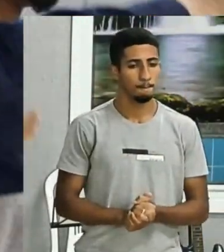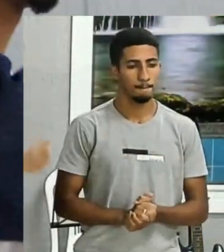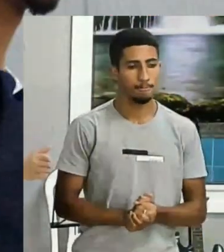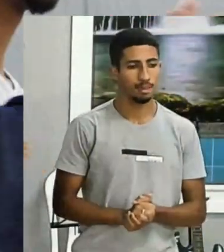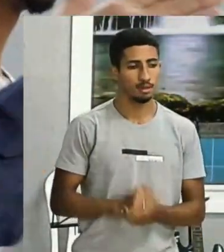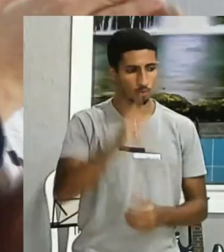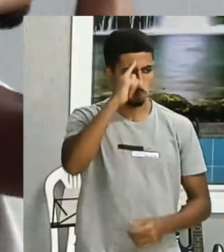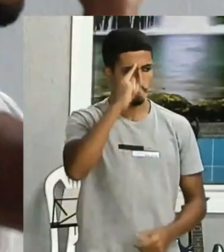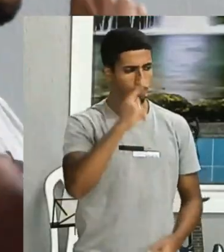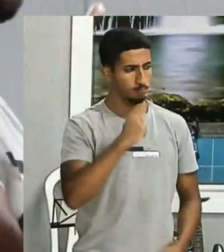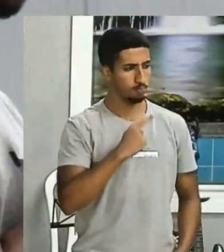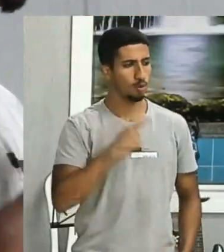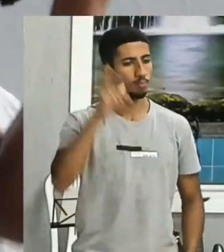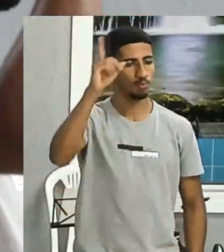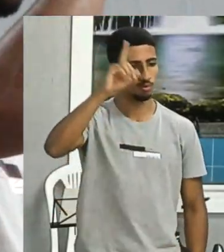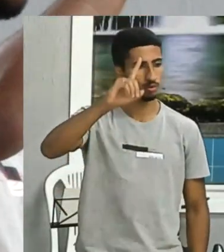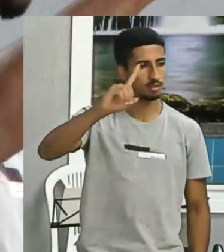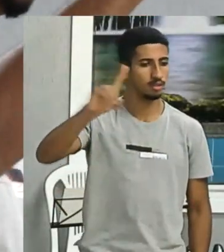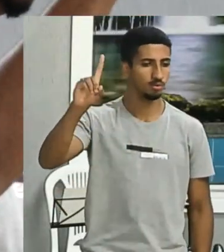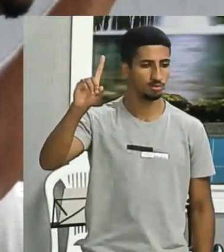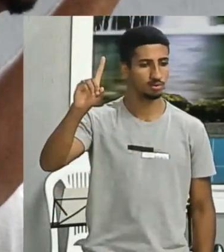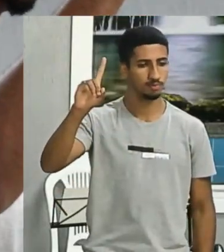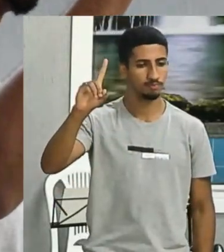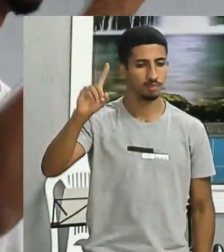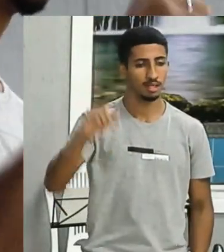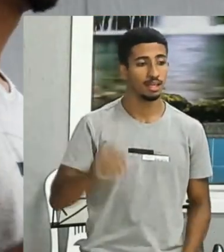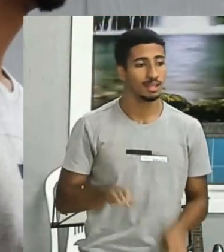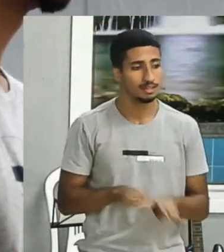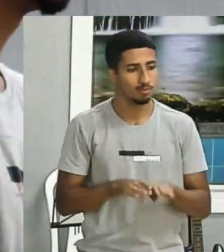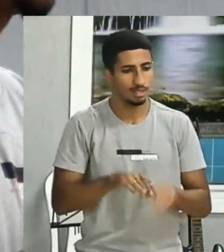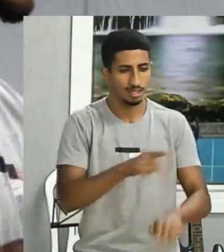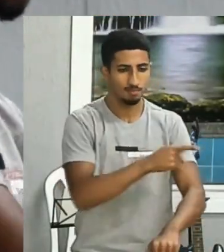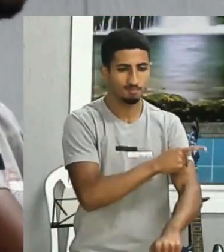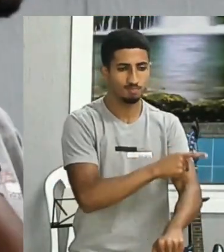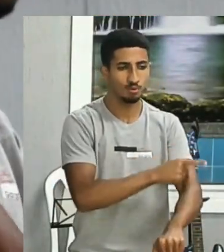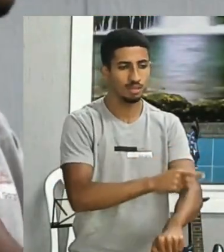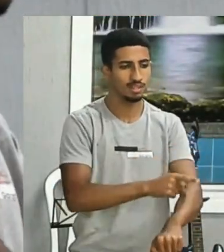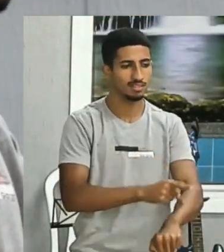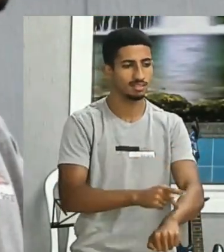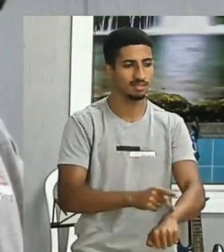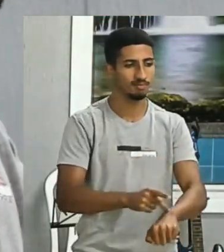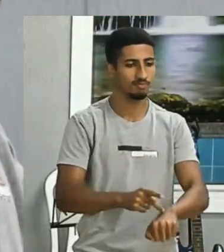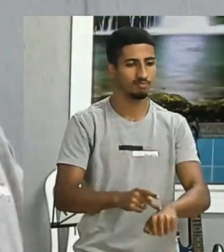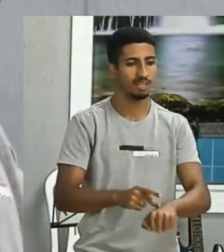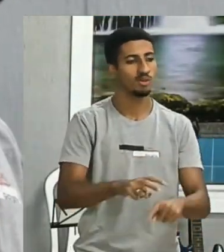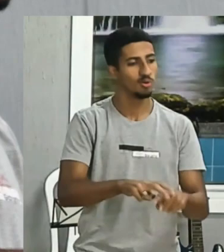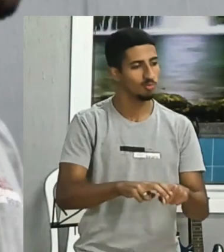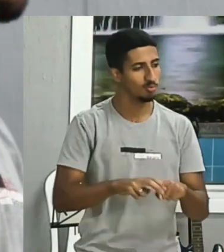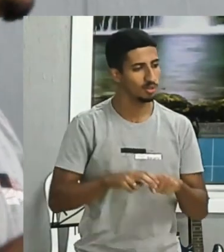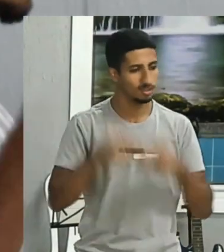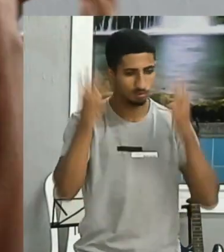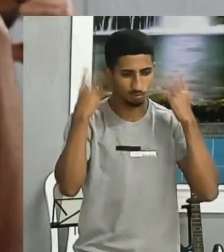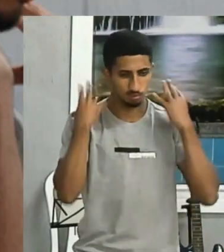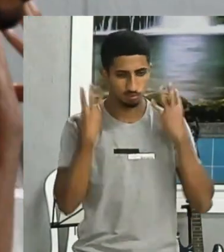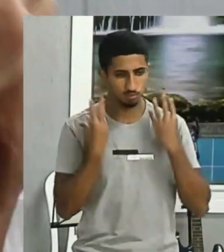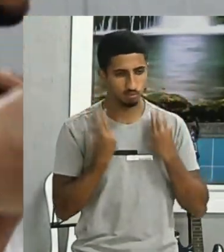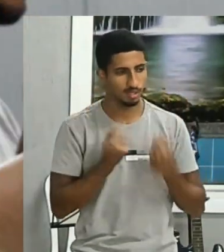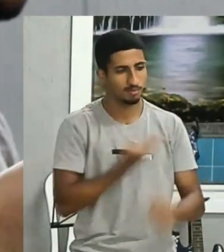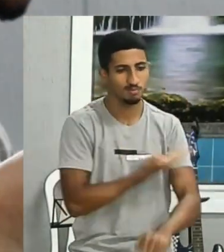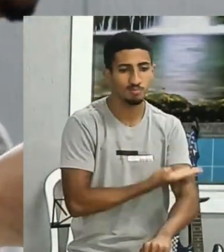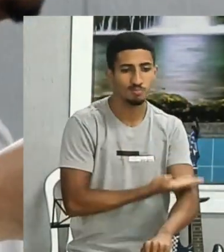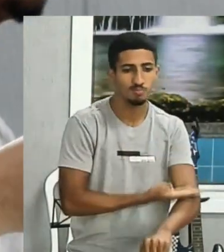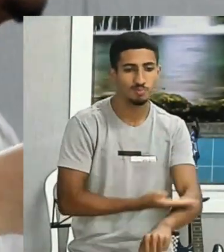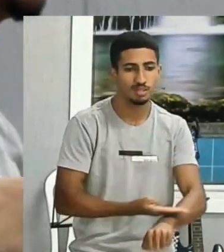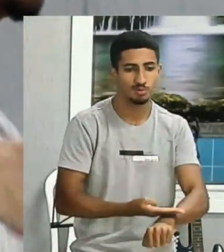próprio Deus do Antigo Testamento, mas também a pureza de Cristo. Cabelos brancos como a